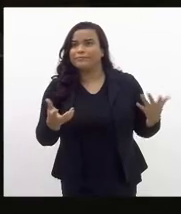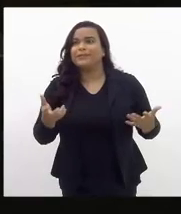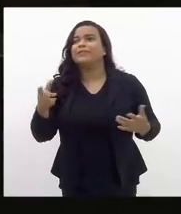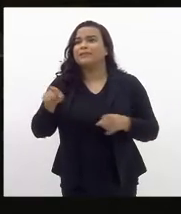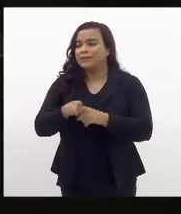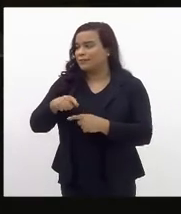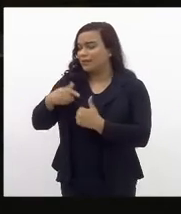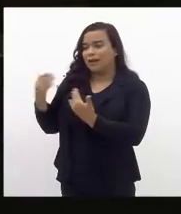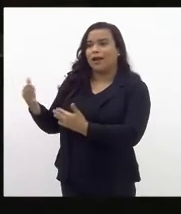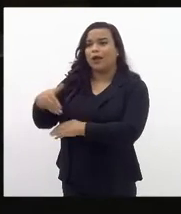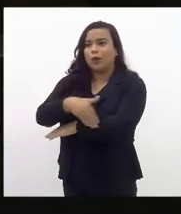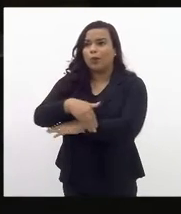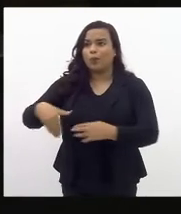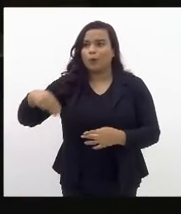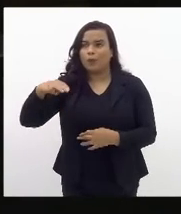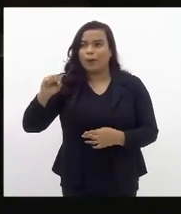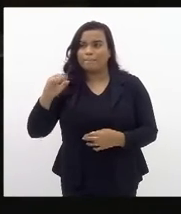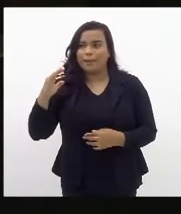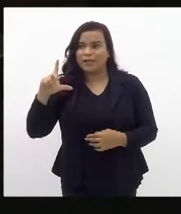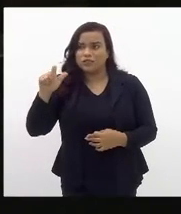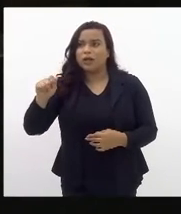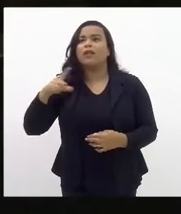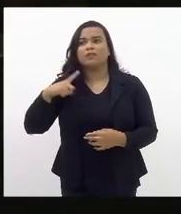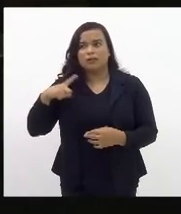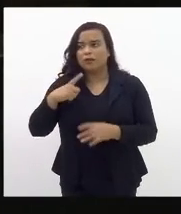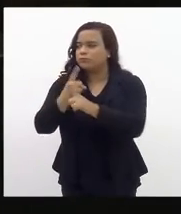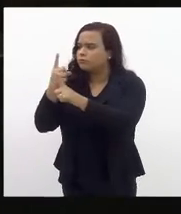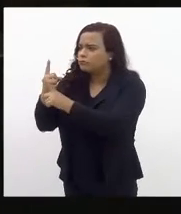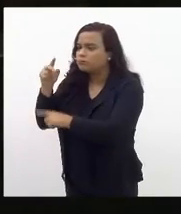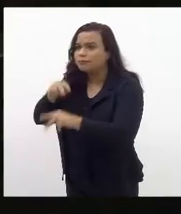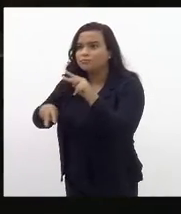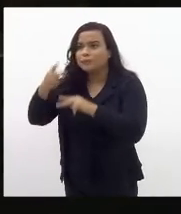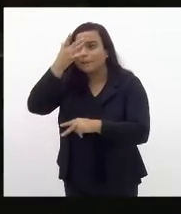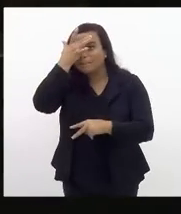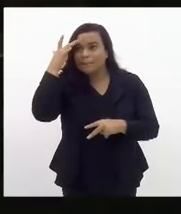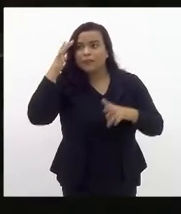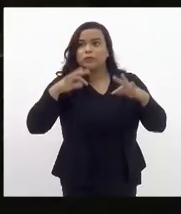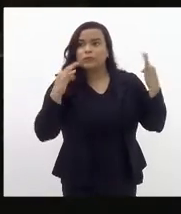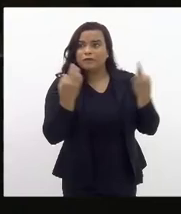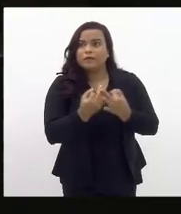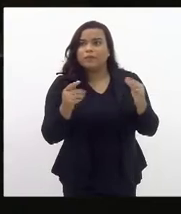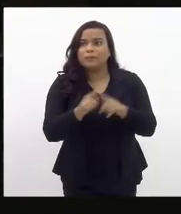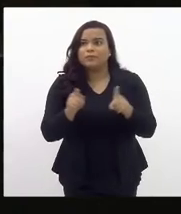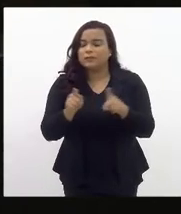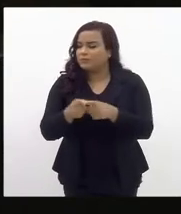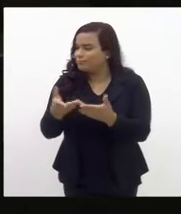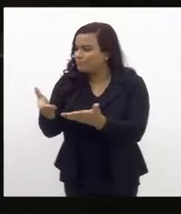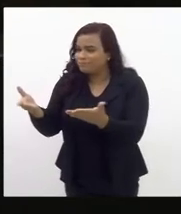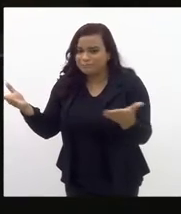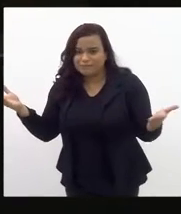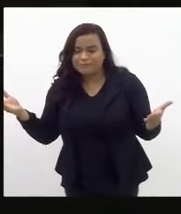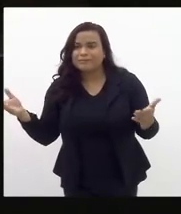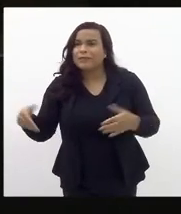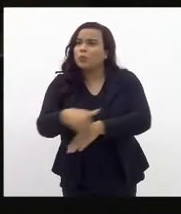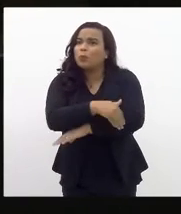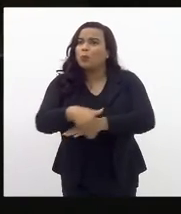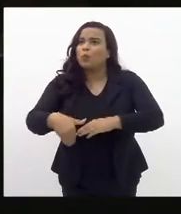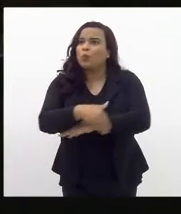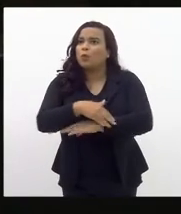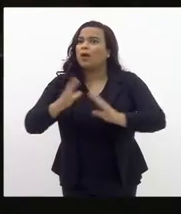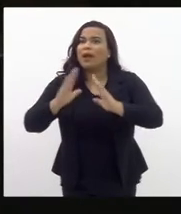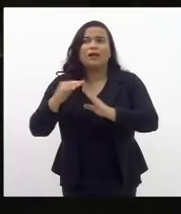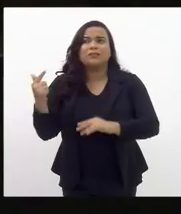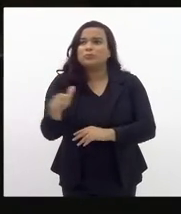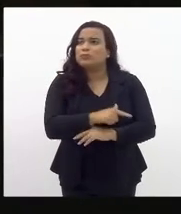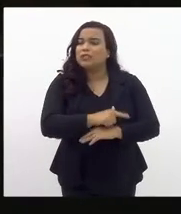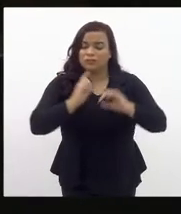inteira com pessoas e famílias vivendo numa situação completamente degradante, que não tem a sua